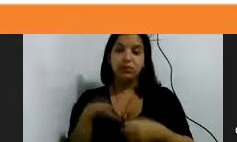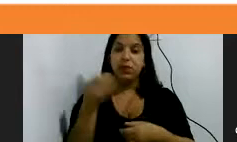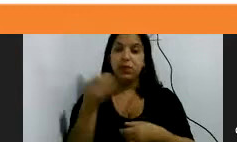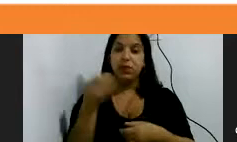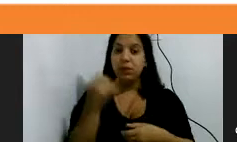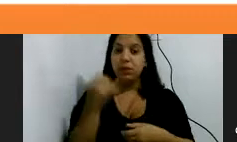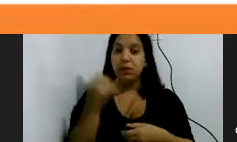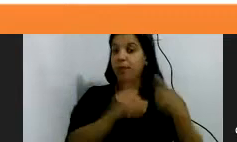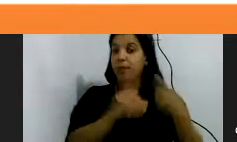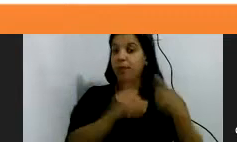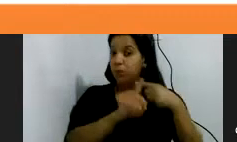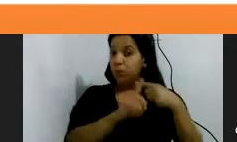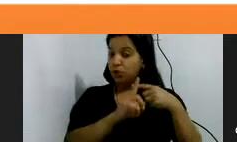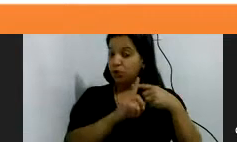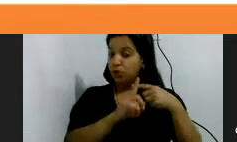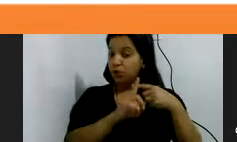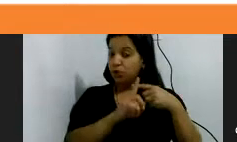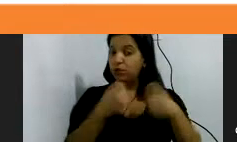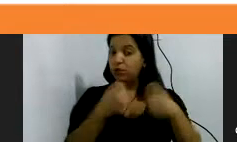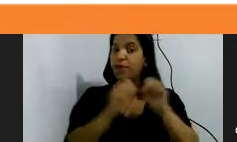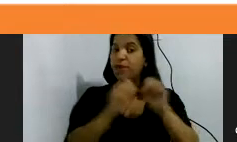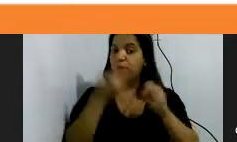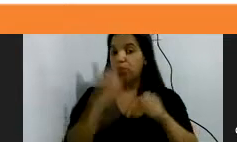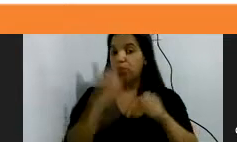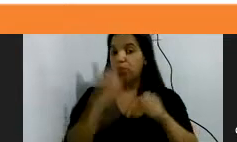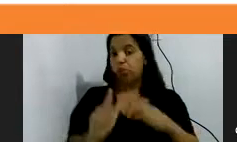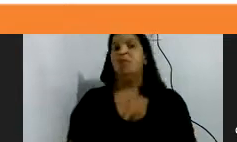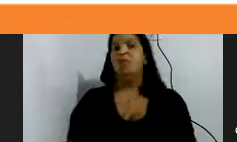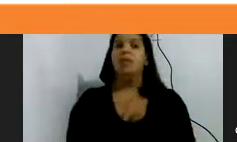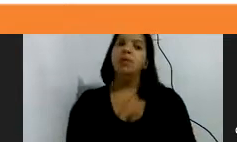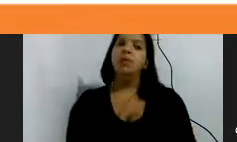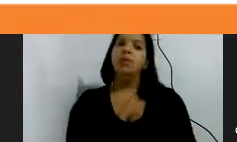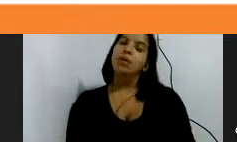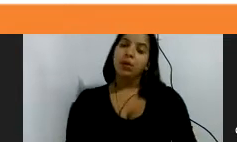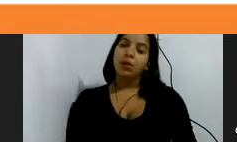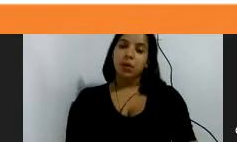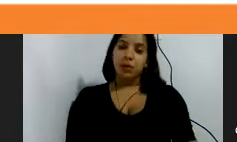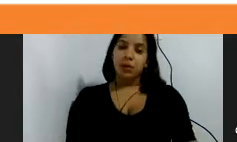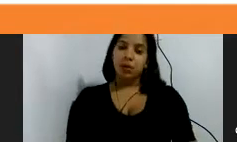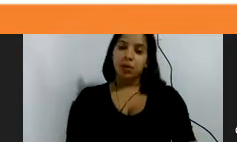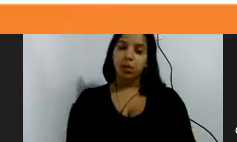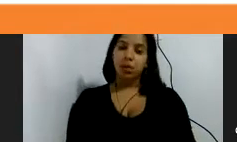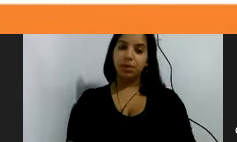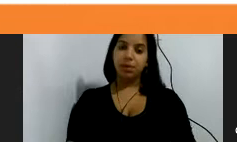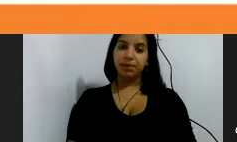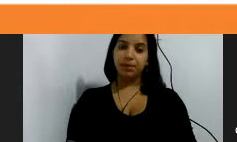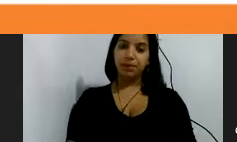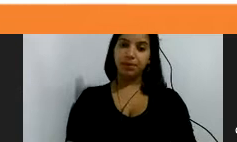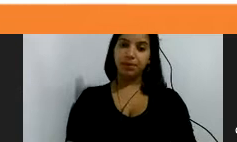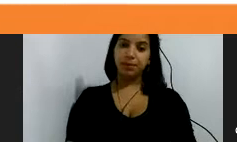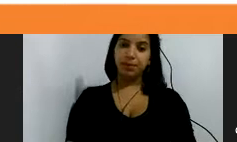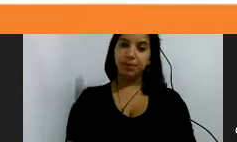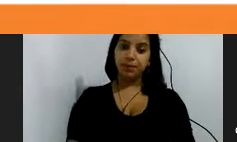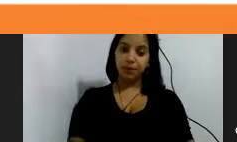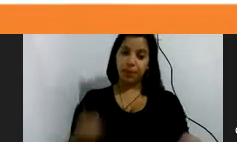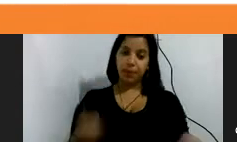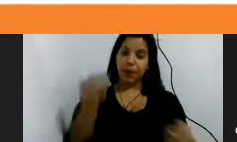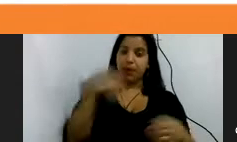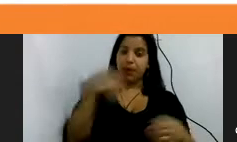der positivo, você tem que refazer a sua reação. Então, se a gente